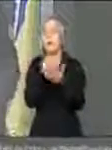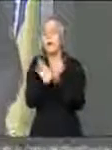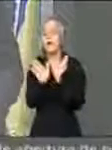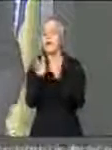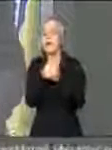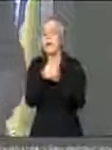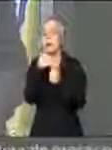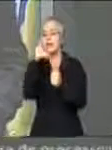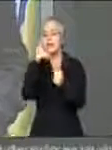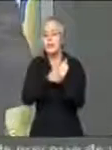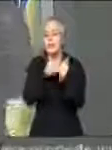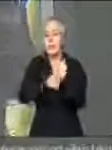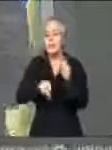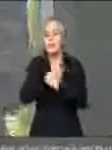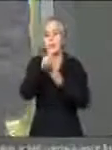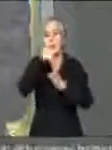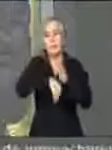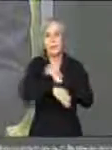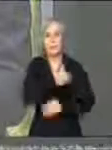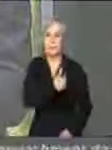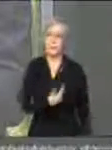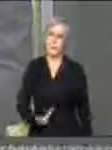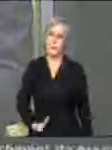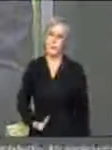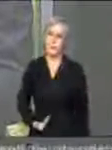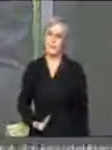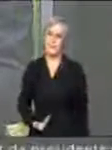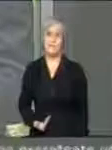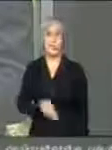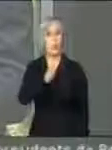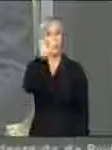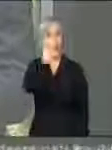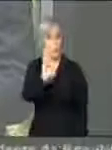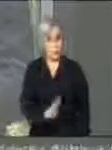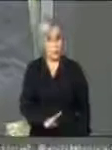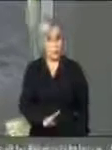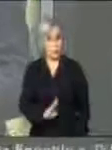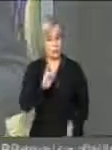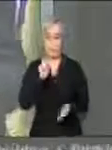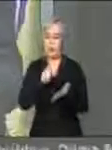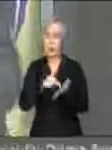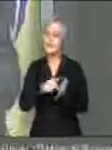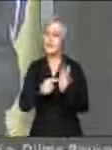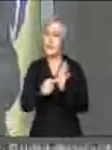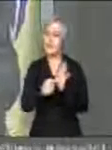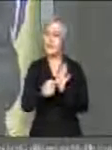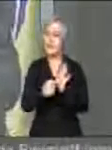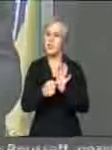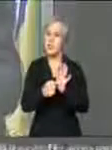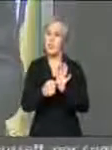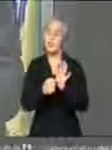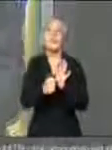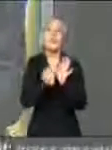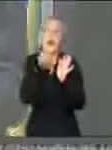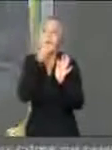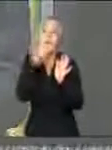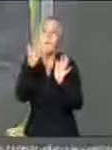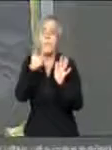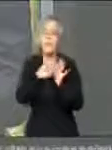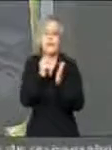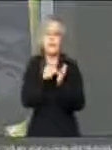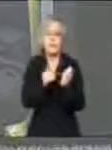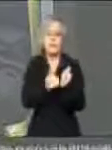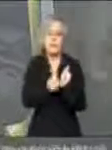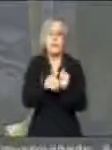submundos do governo. A situação do Brasil era muito pior do que se desconfiava. Com as